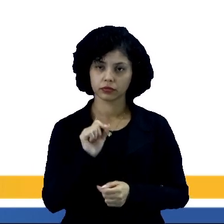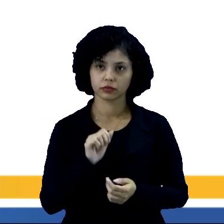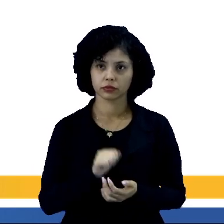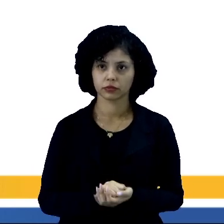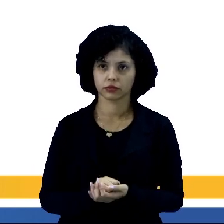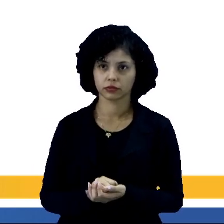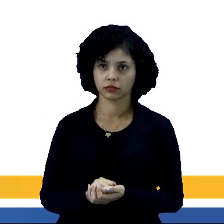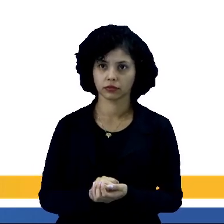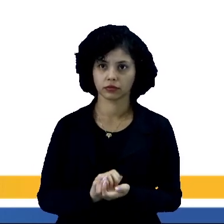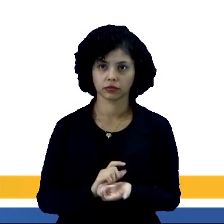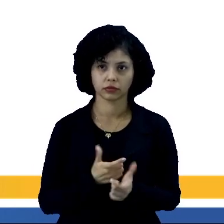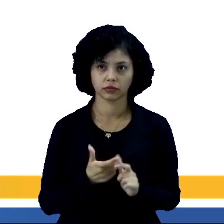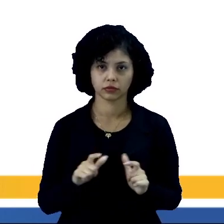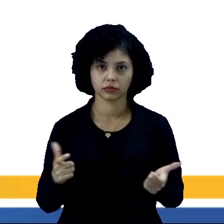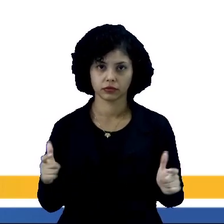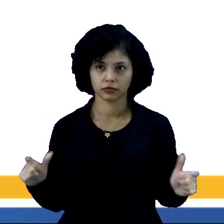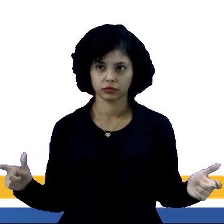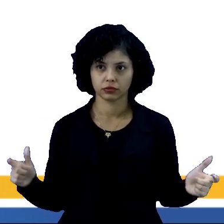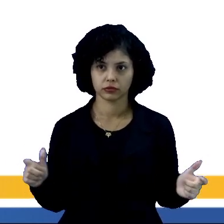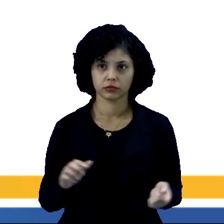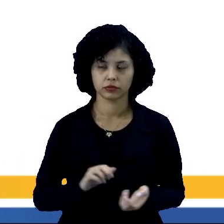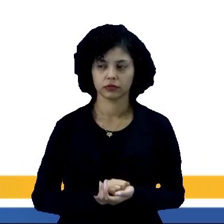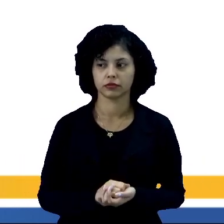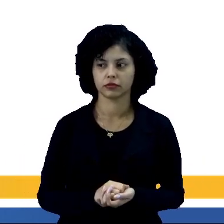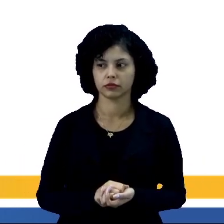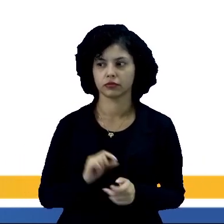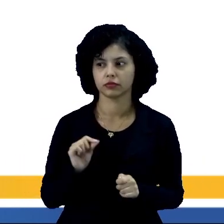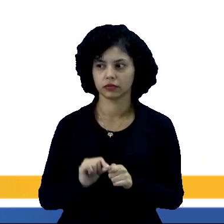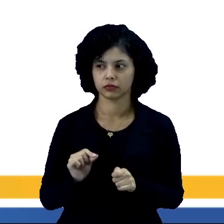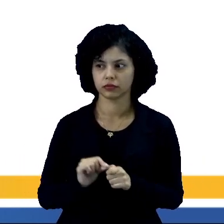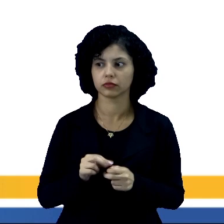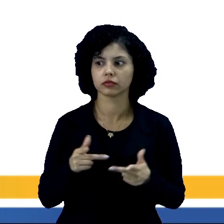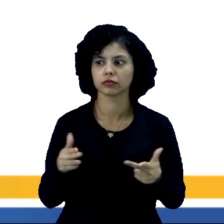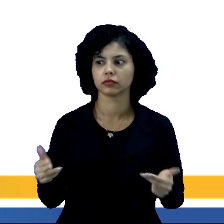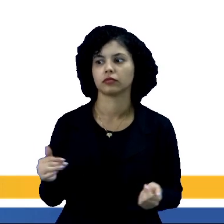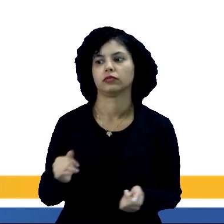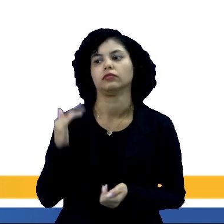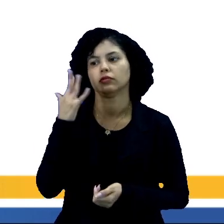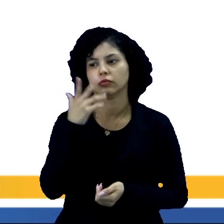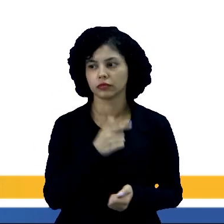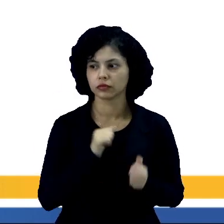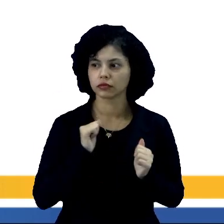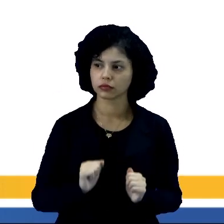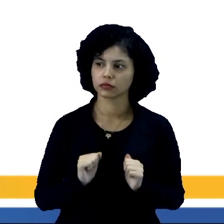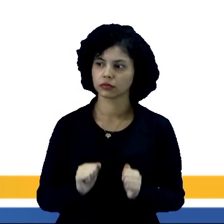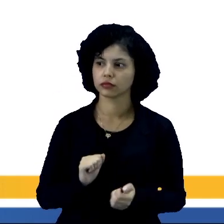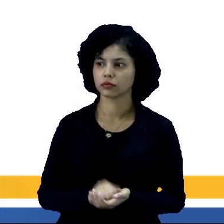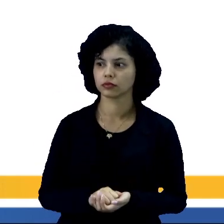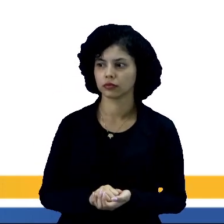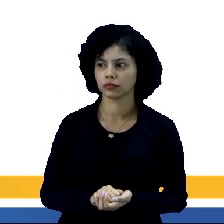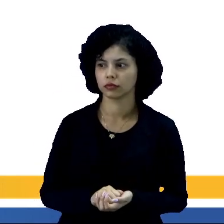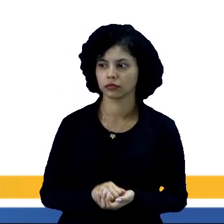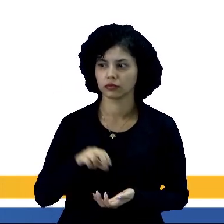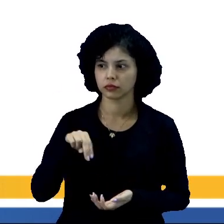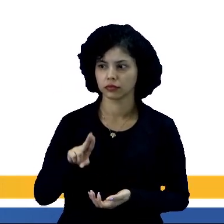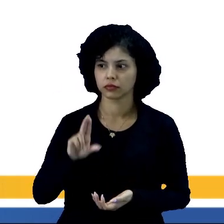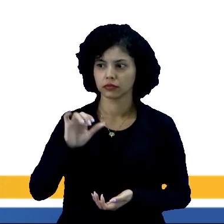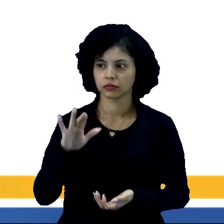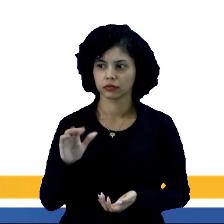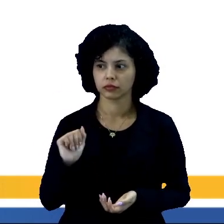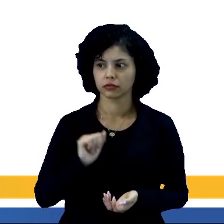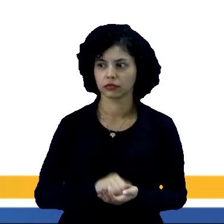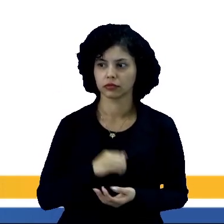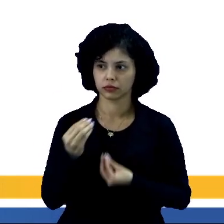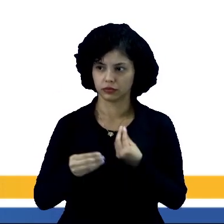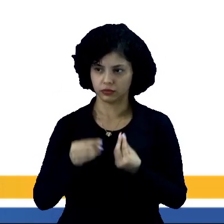camadas, elas vão aumentar pelo espaço, na forma de um dos objetos mais bonitos que a gente pode ver, que no caso é uma nebulosa